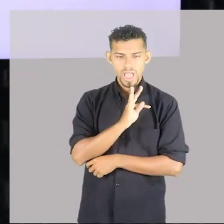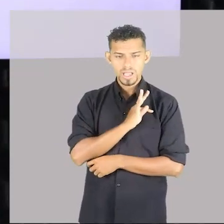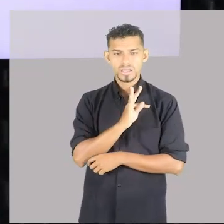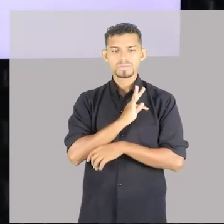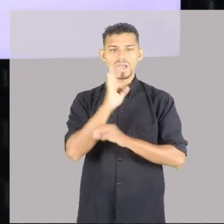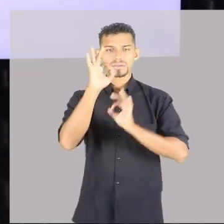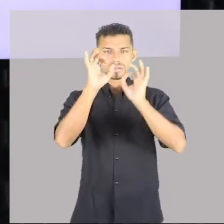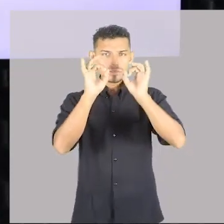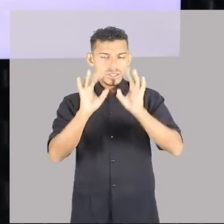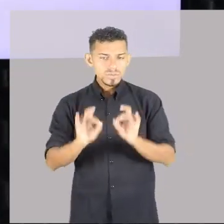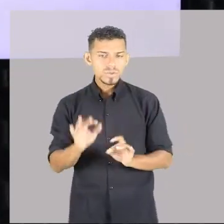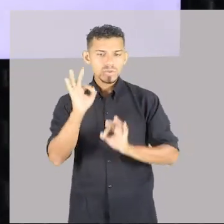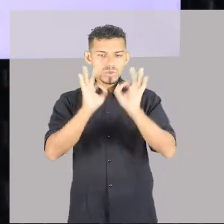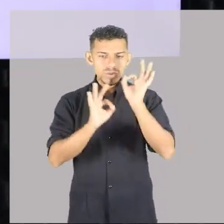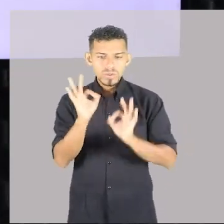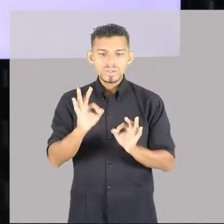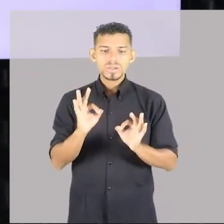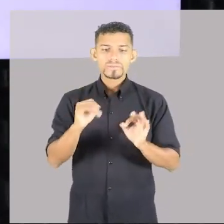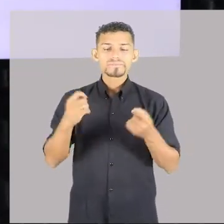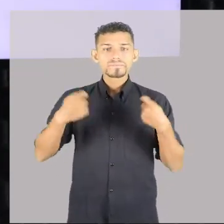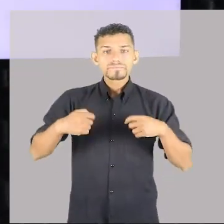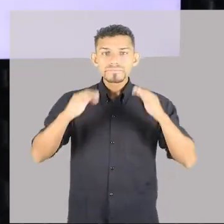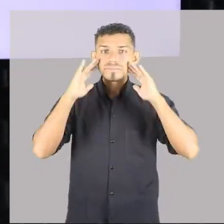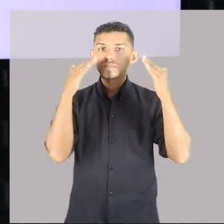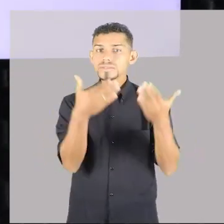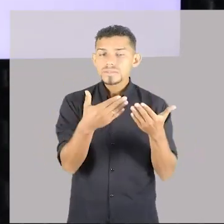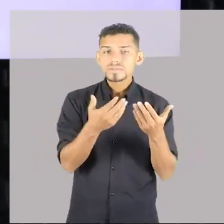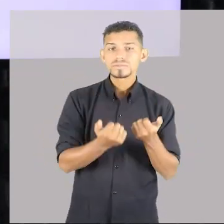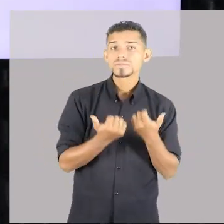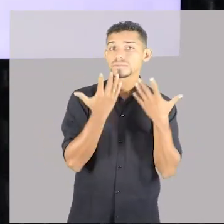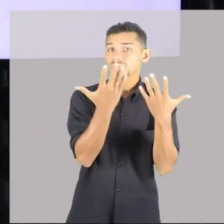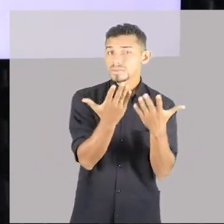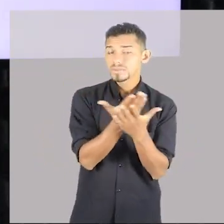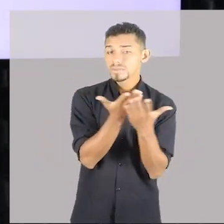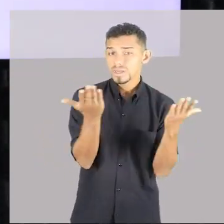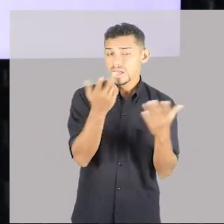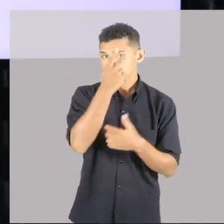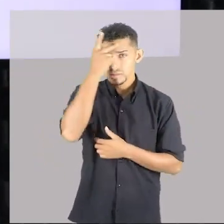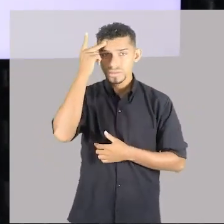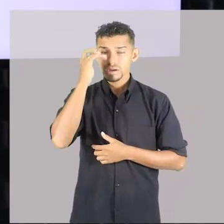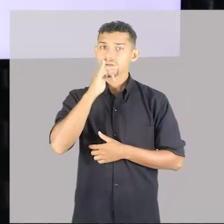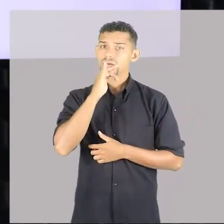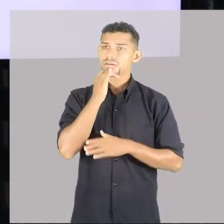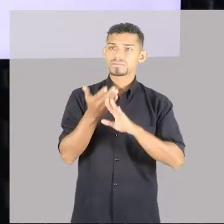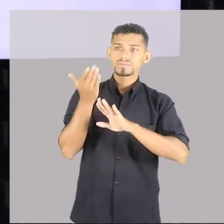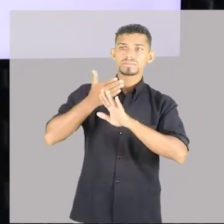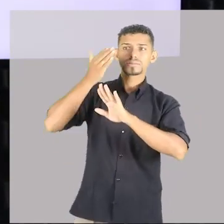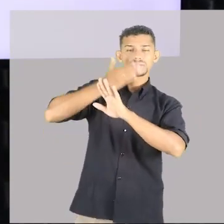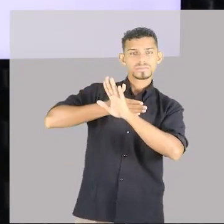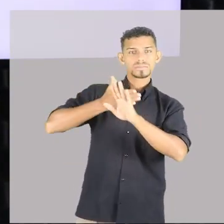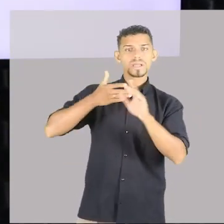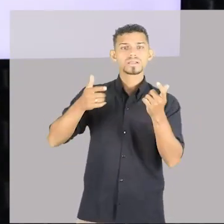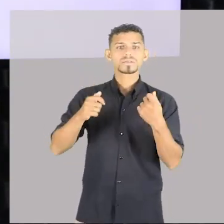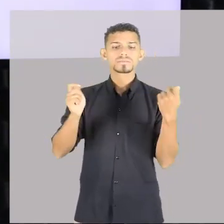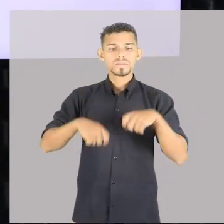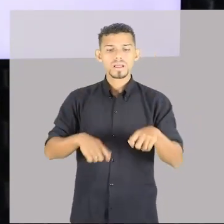especializada, ela será destinada, será endereçada à pessoa que deferiu, à autoridade que